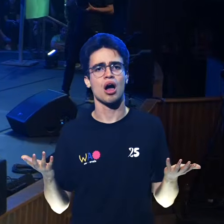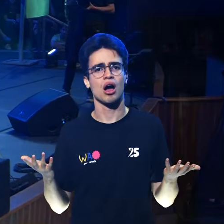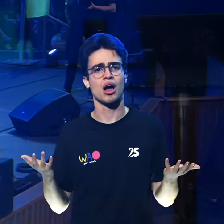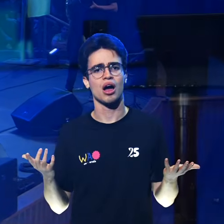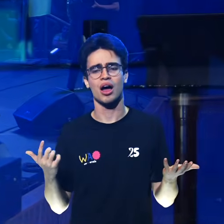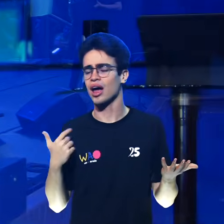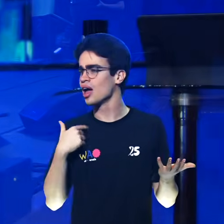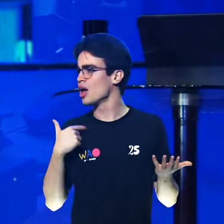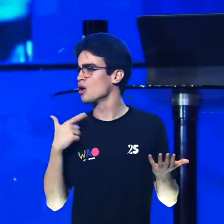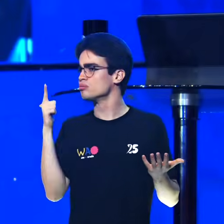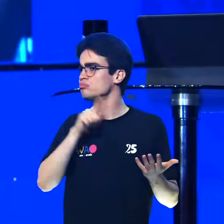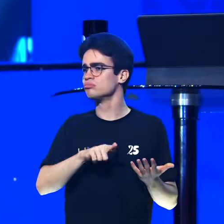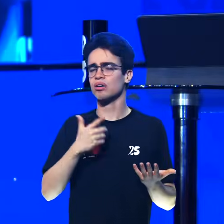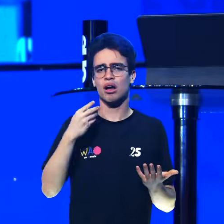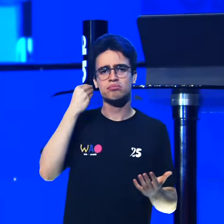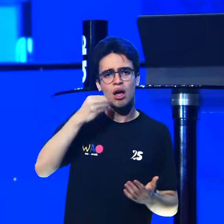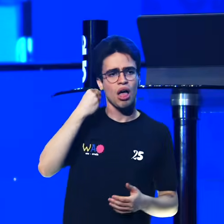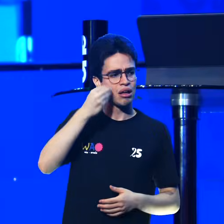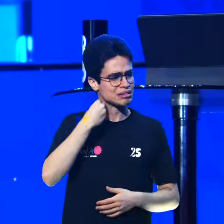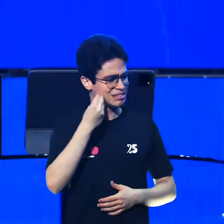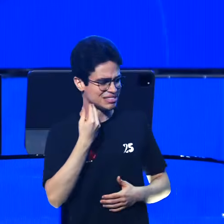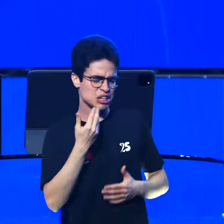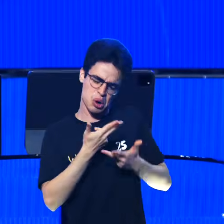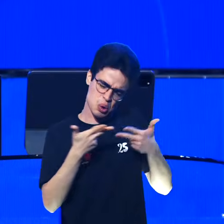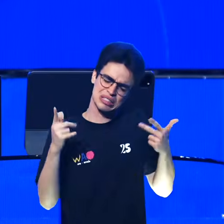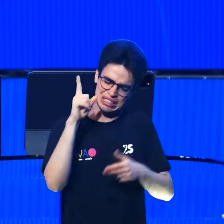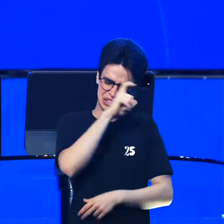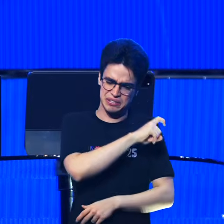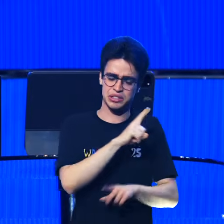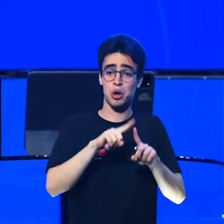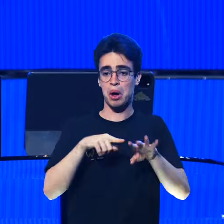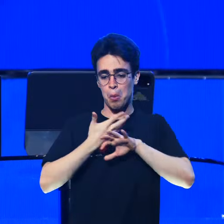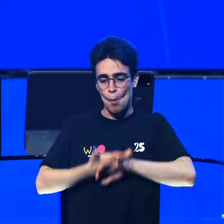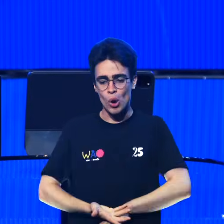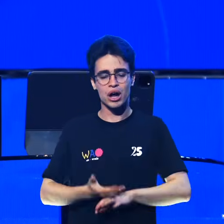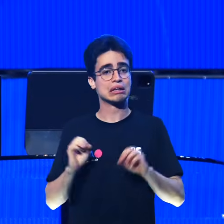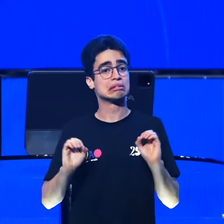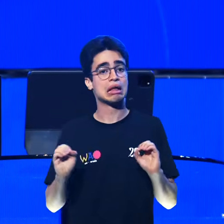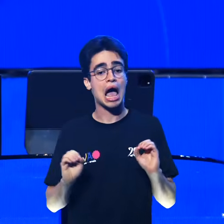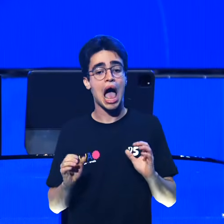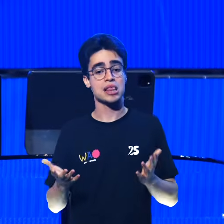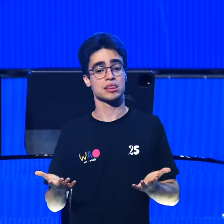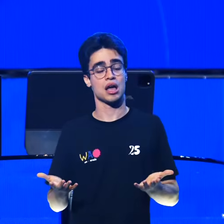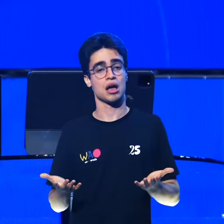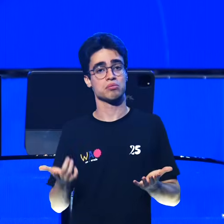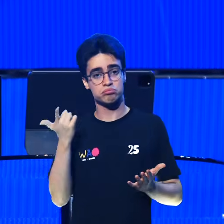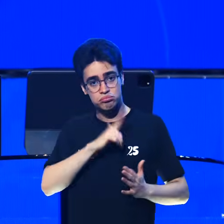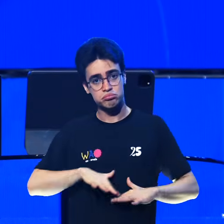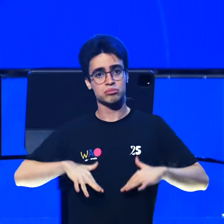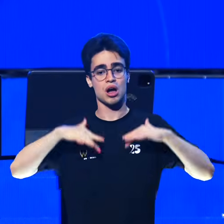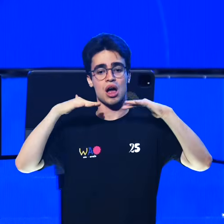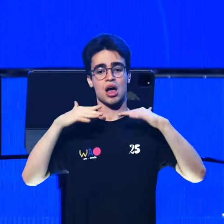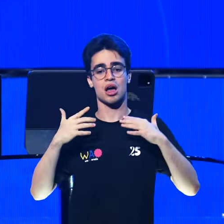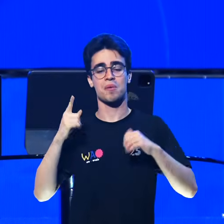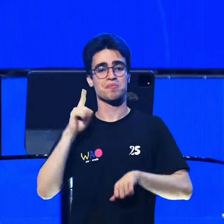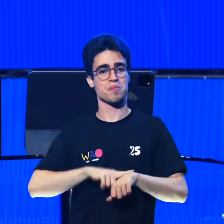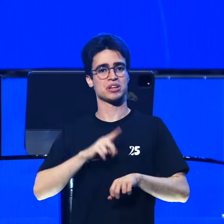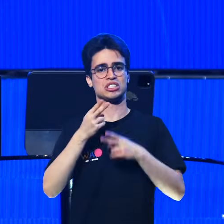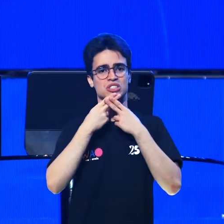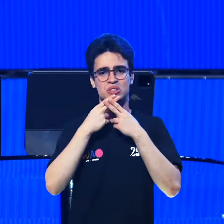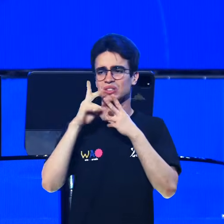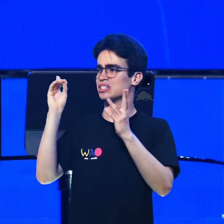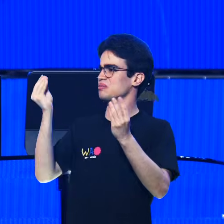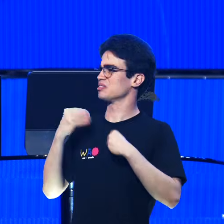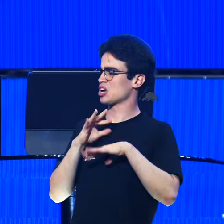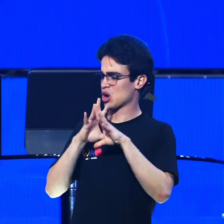Simplesmente eu estava vivendo algumas coisas difíceis, mas eu não tinha mais esse vazio. E nesse jejum Deus me curou, Deus me